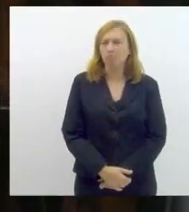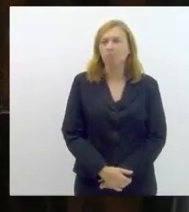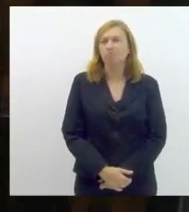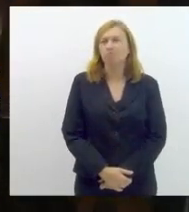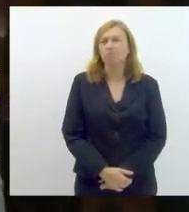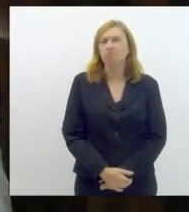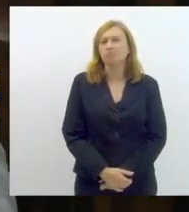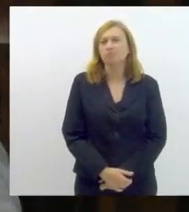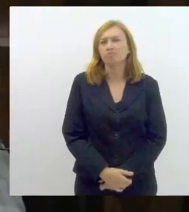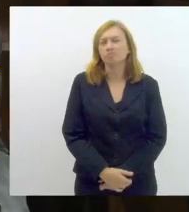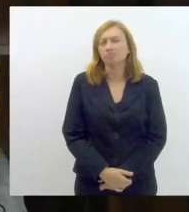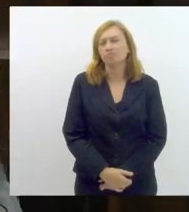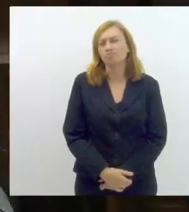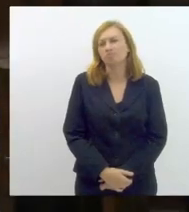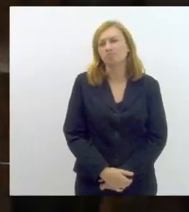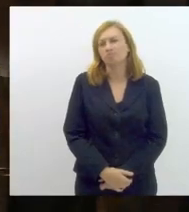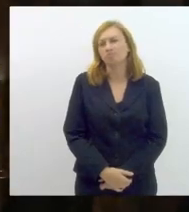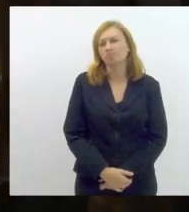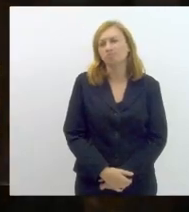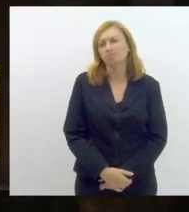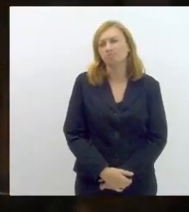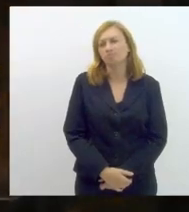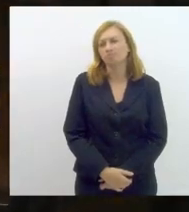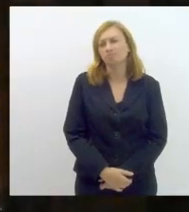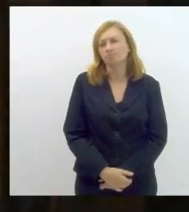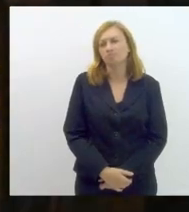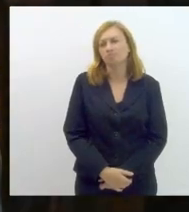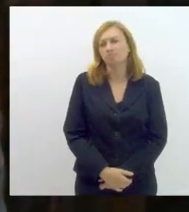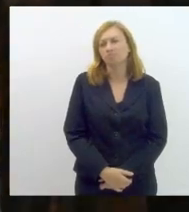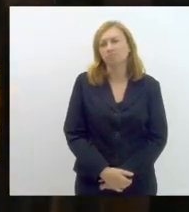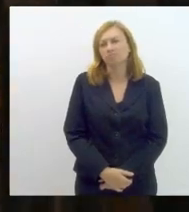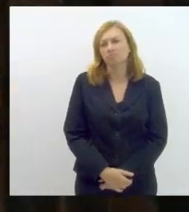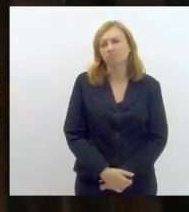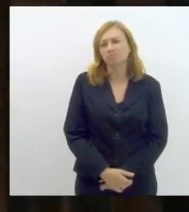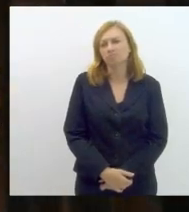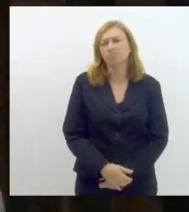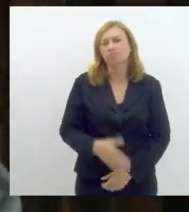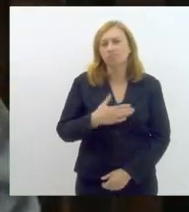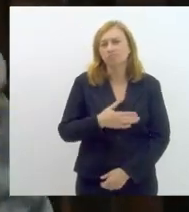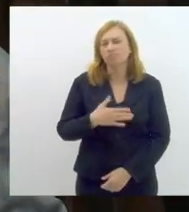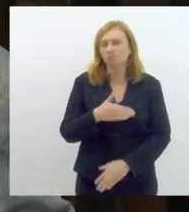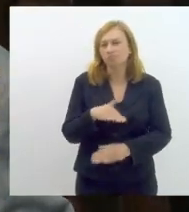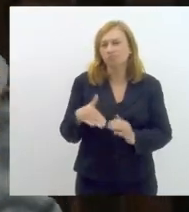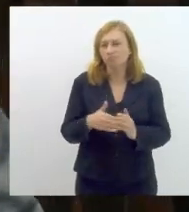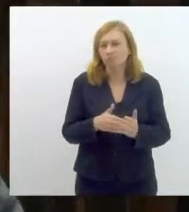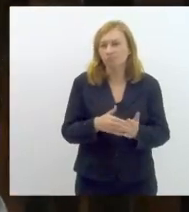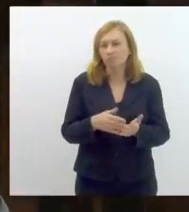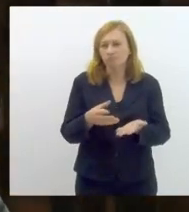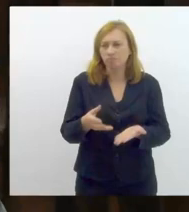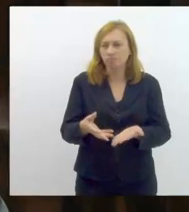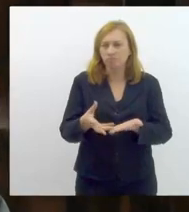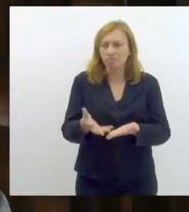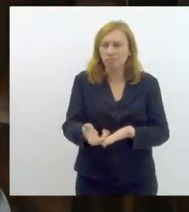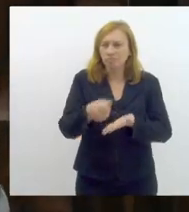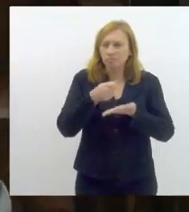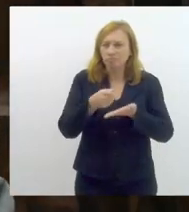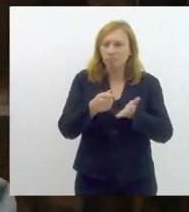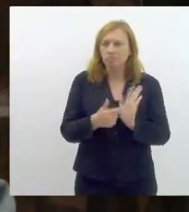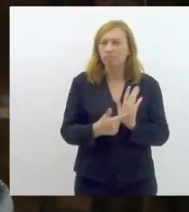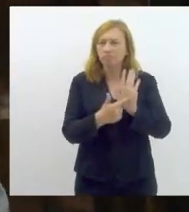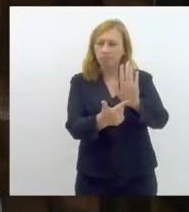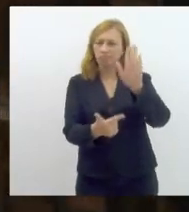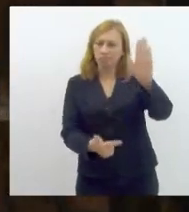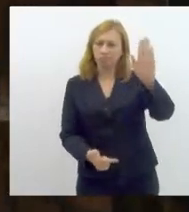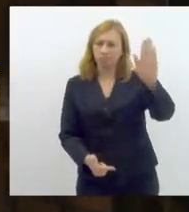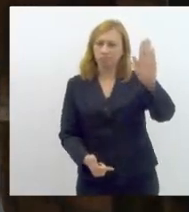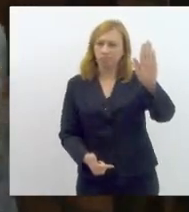do Africano e Território Brasileiro. Eu gostaria que todo mundo tirasse rapidinho da sacola e levantasse o livro aqui,